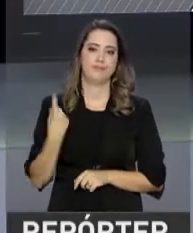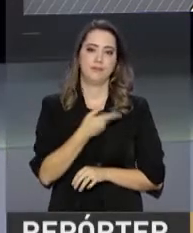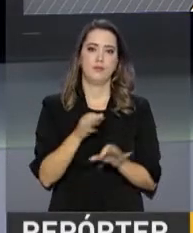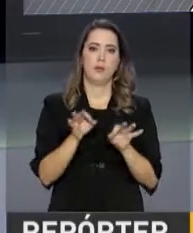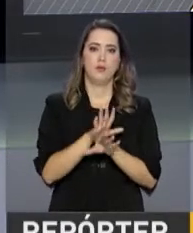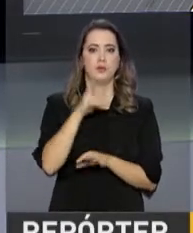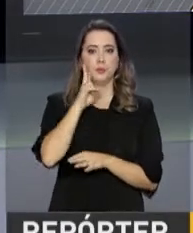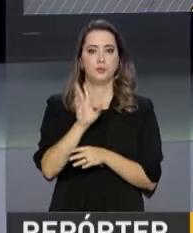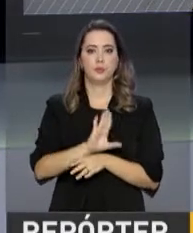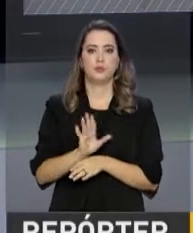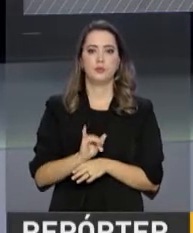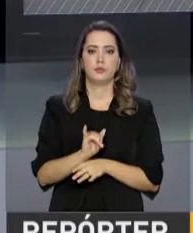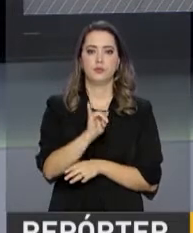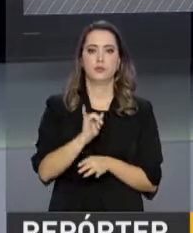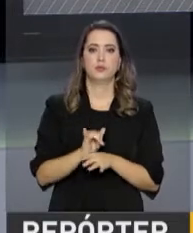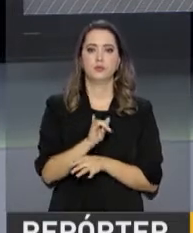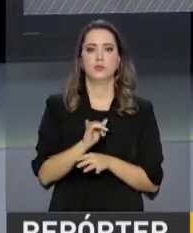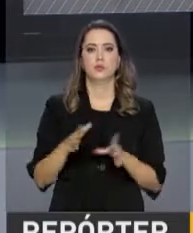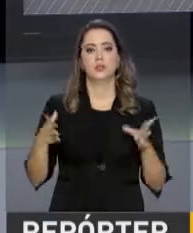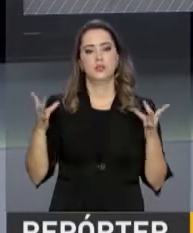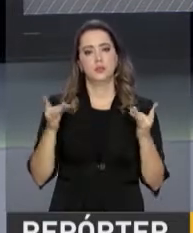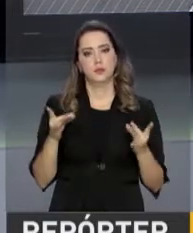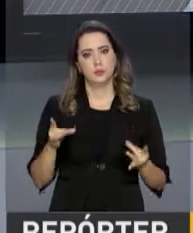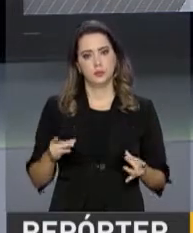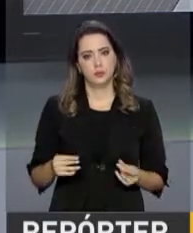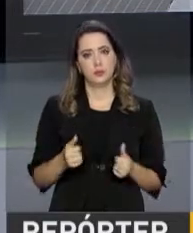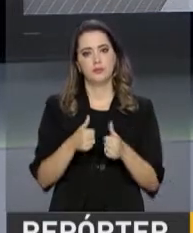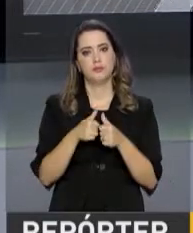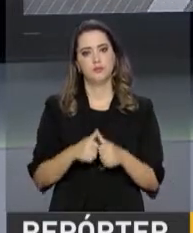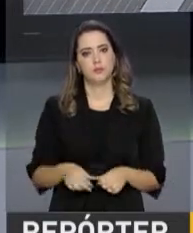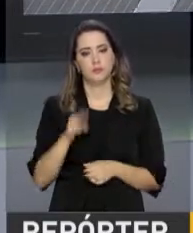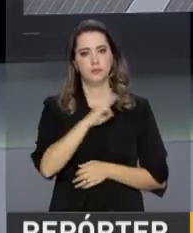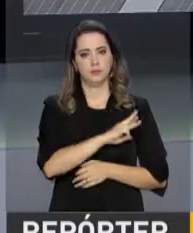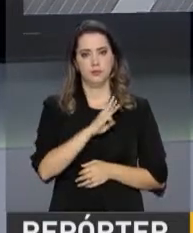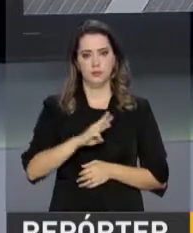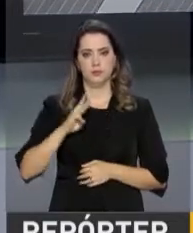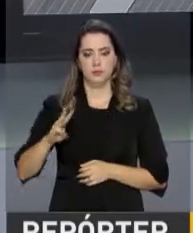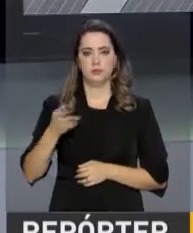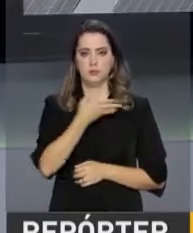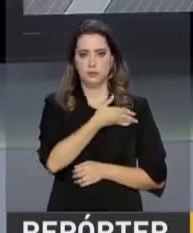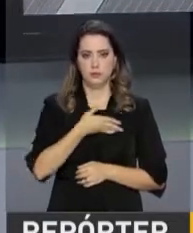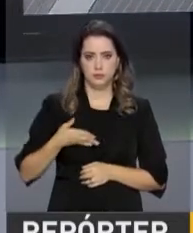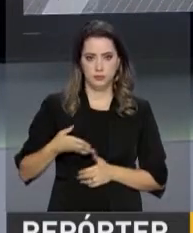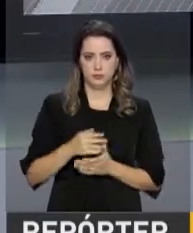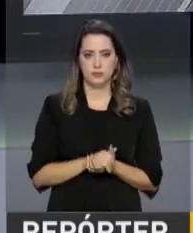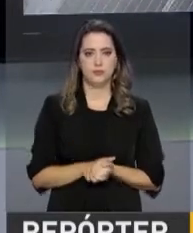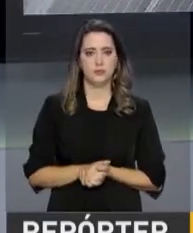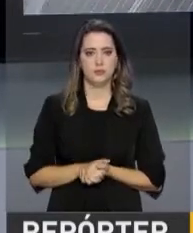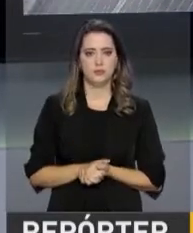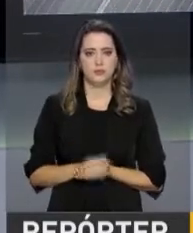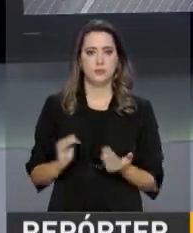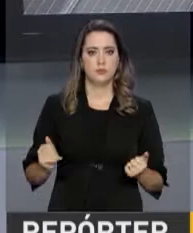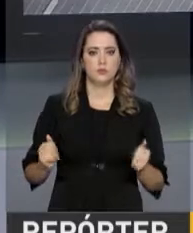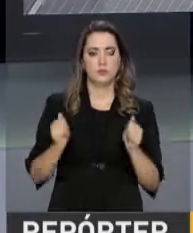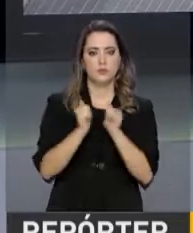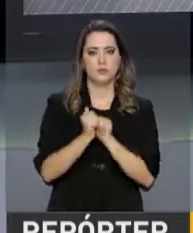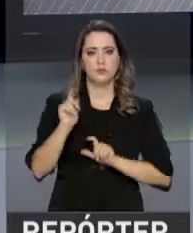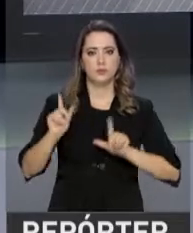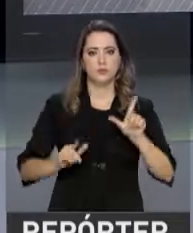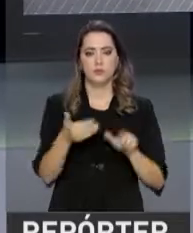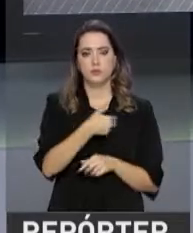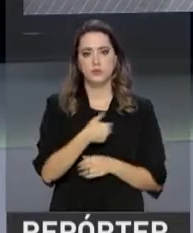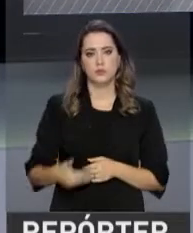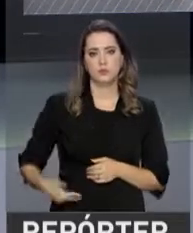por aqui. Você pode rever as reportagens no YouTube. E toda a nossa programação também está na página da NBR na internet. Continue